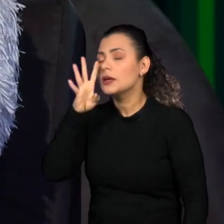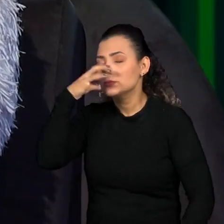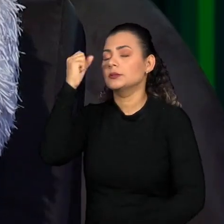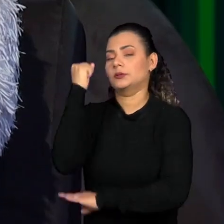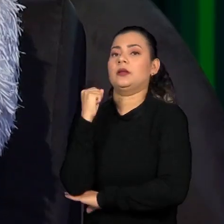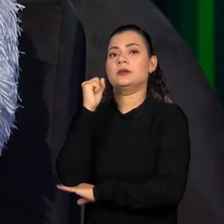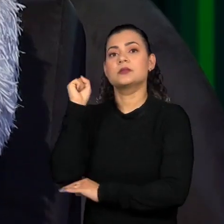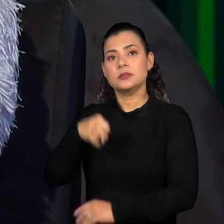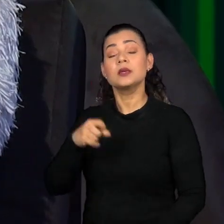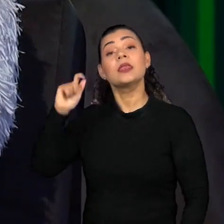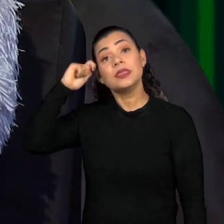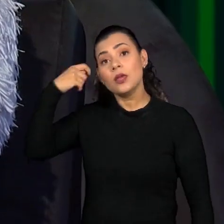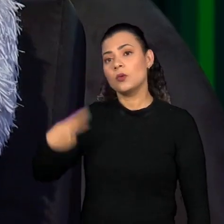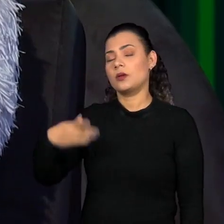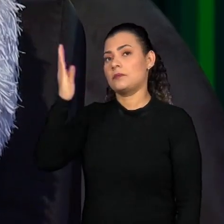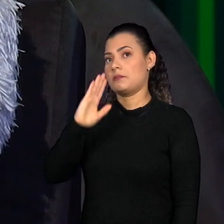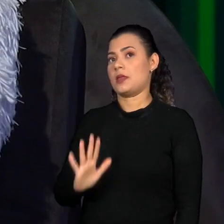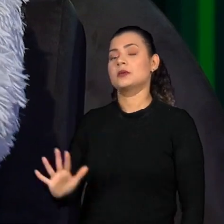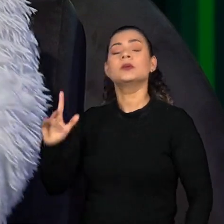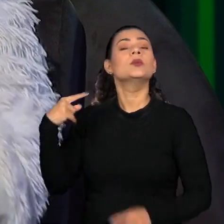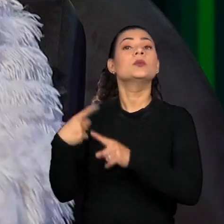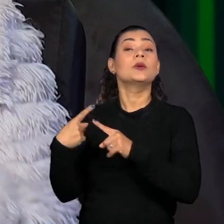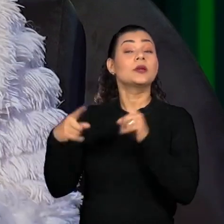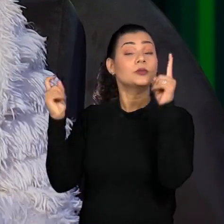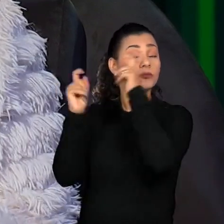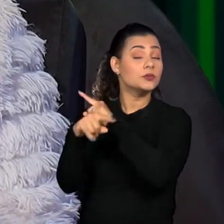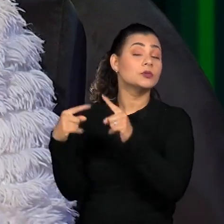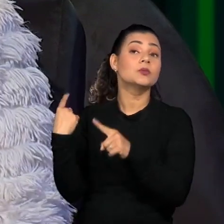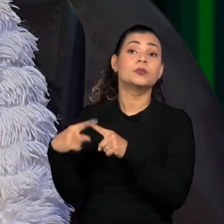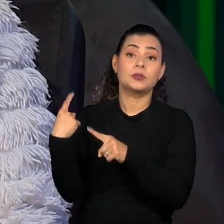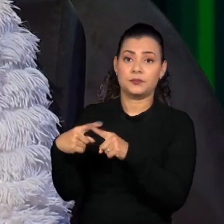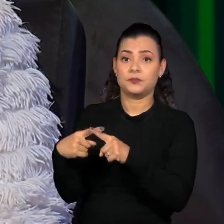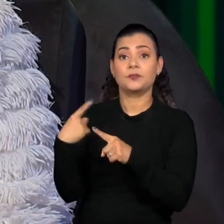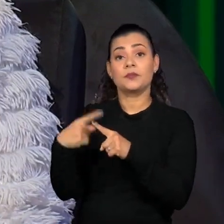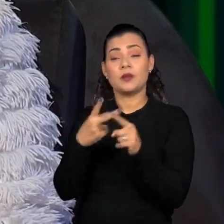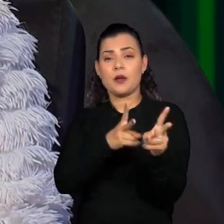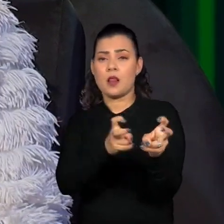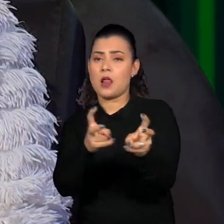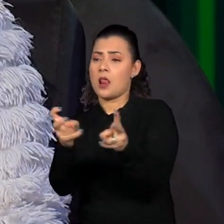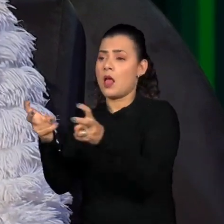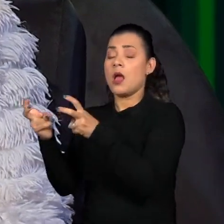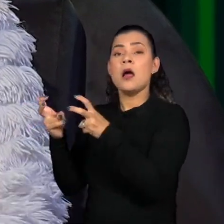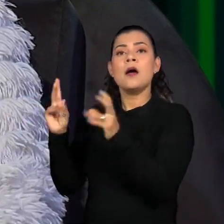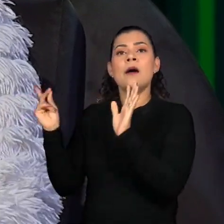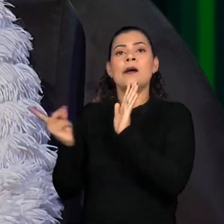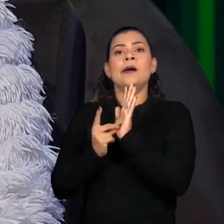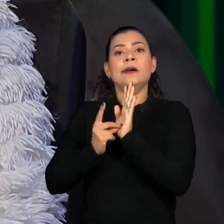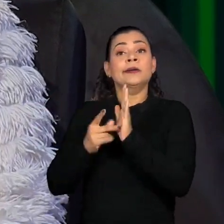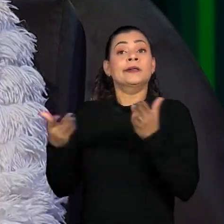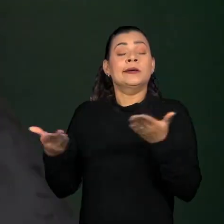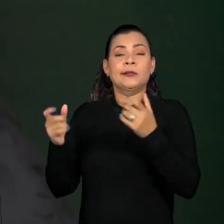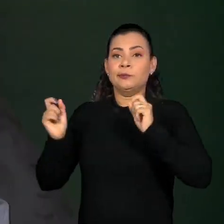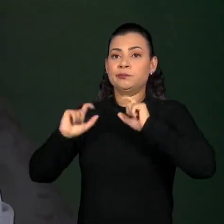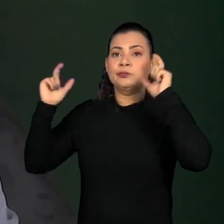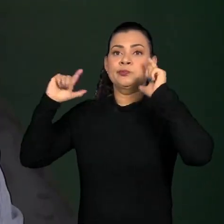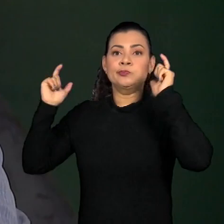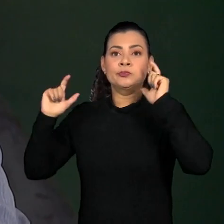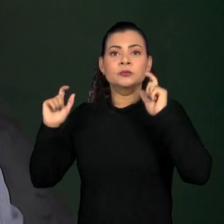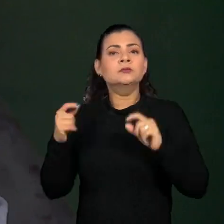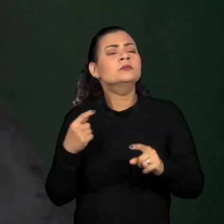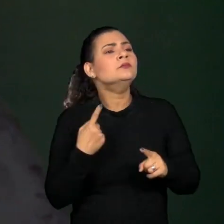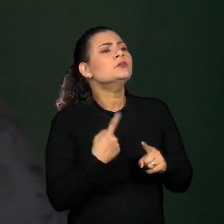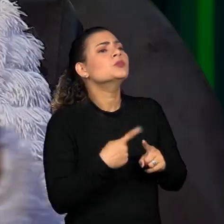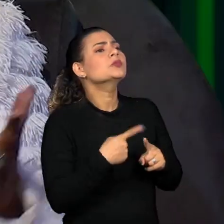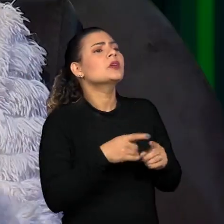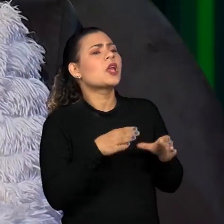assim, o que a gente está assistindo agora é que a gente está indo de galera também. O que é ir de galera? E